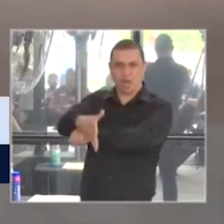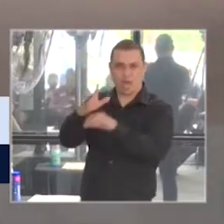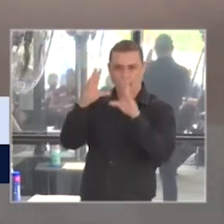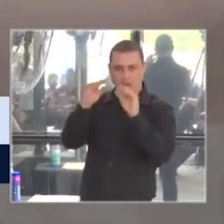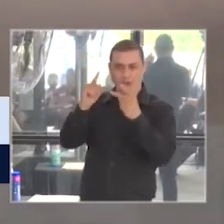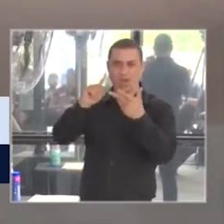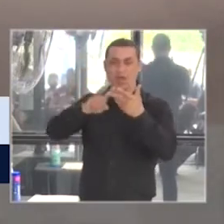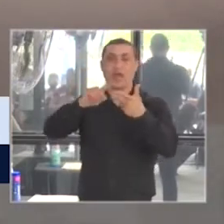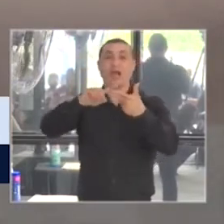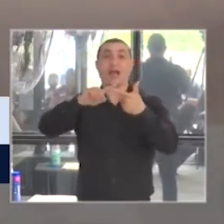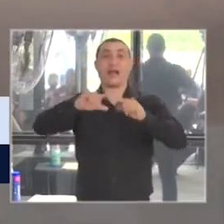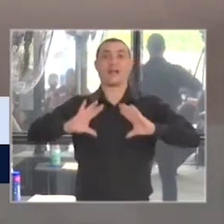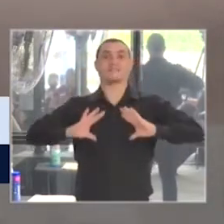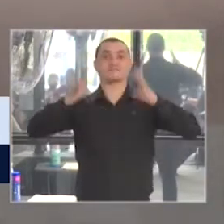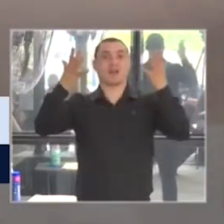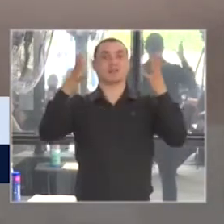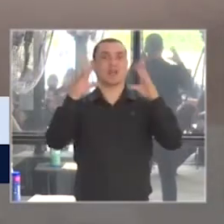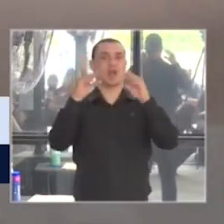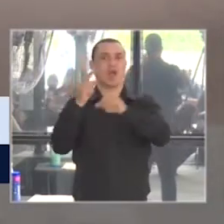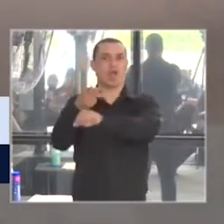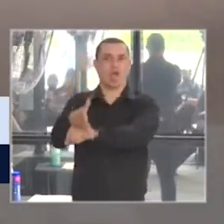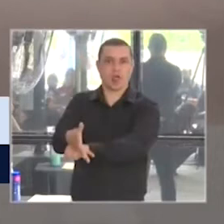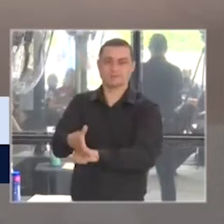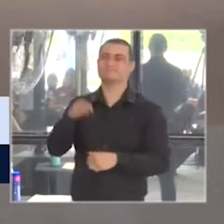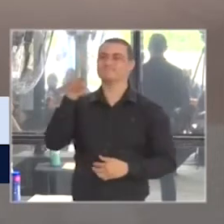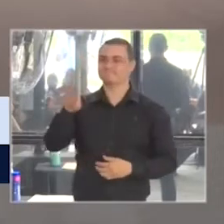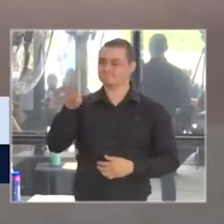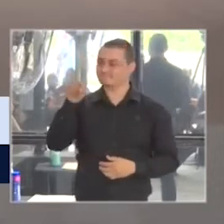os eventos noturnos são